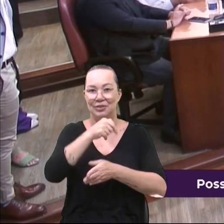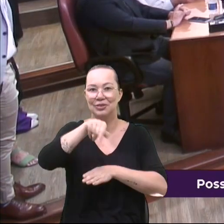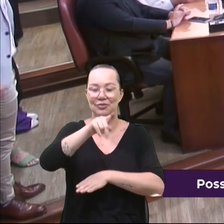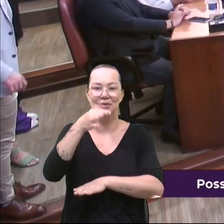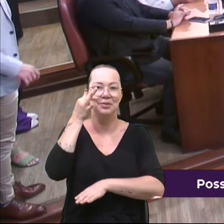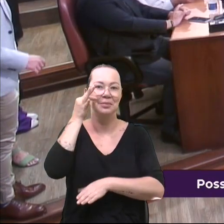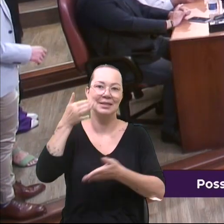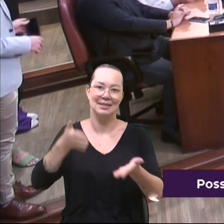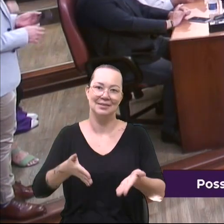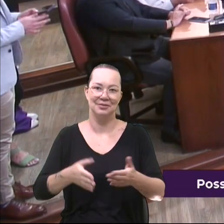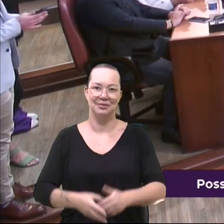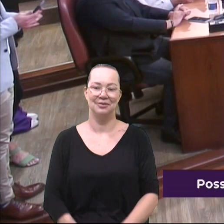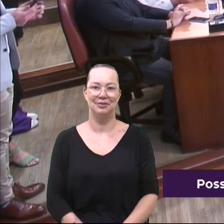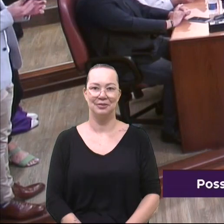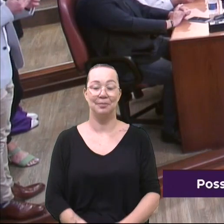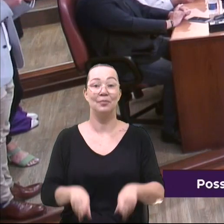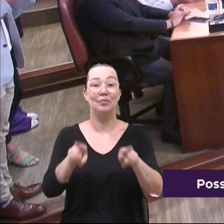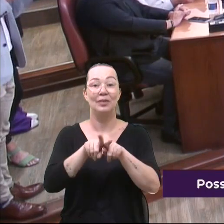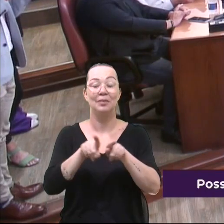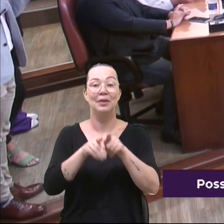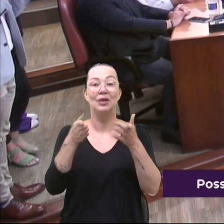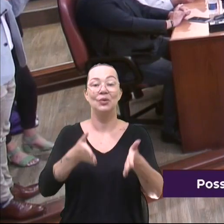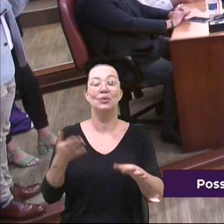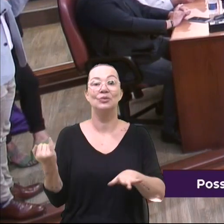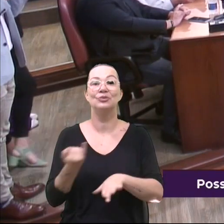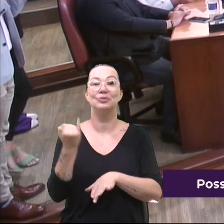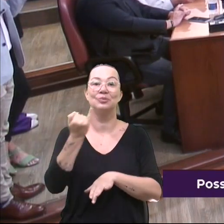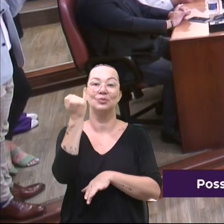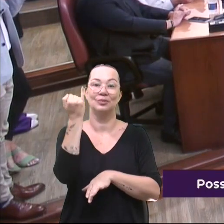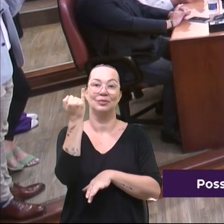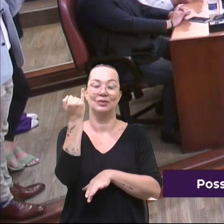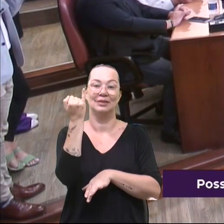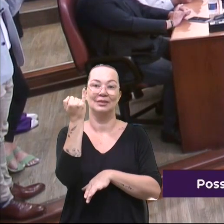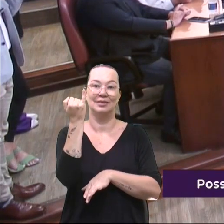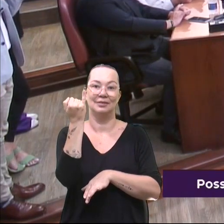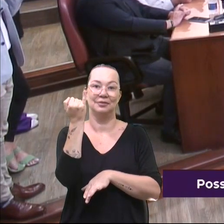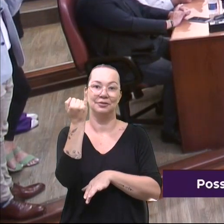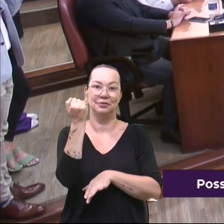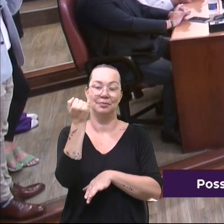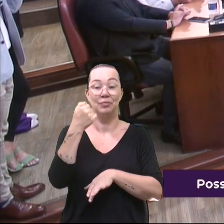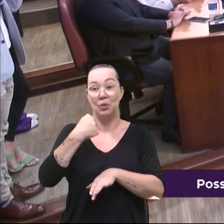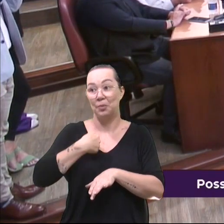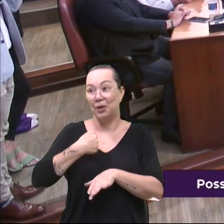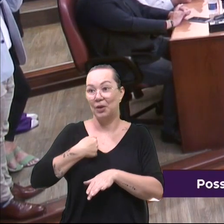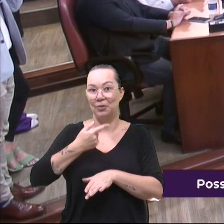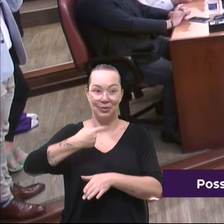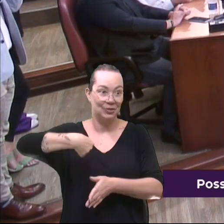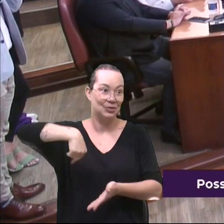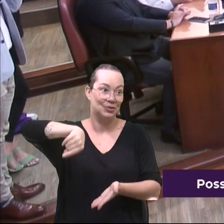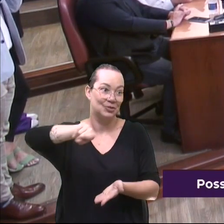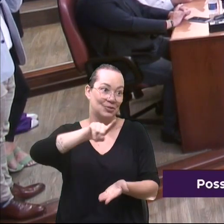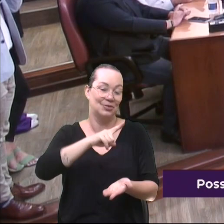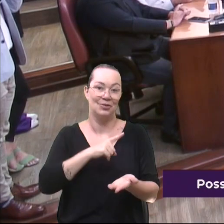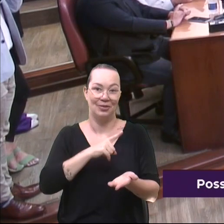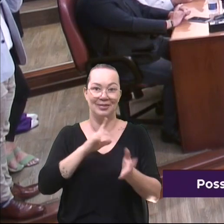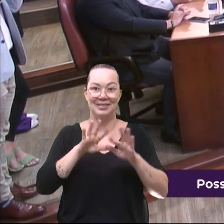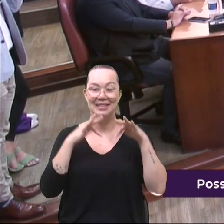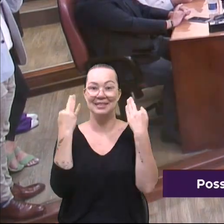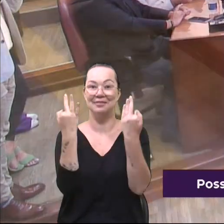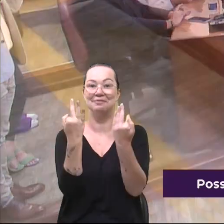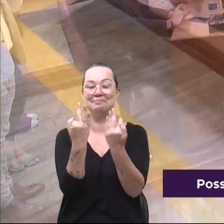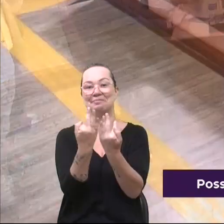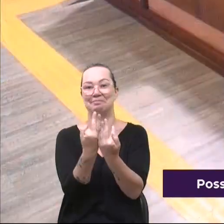presença. Também, e hoje muito importante, aos meus e aos nossos